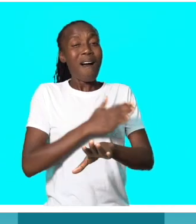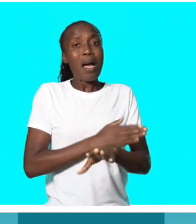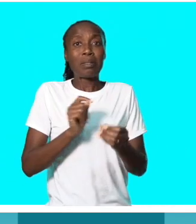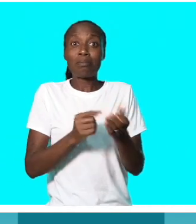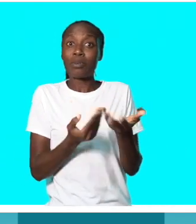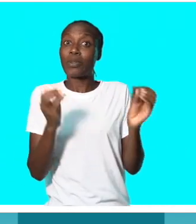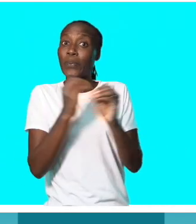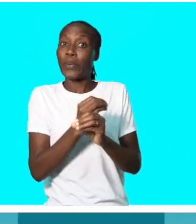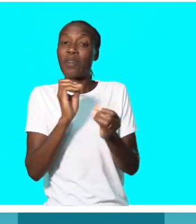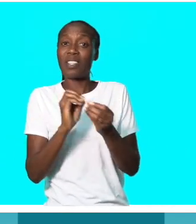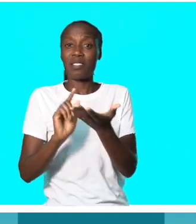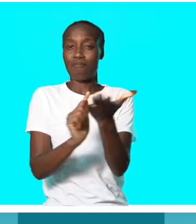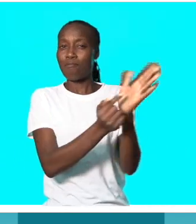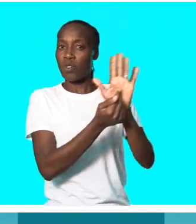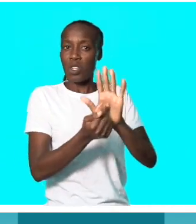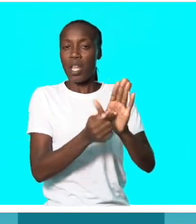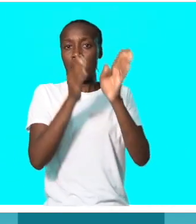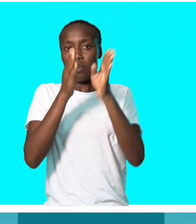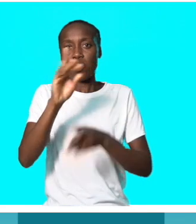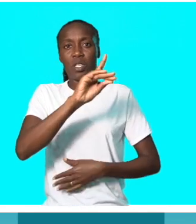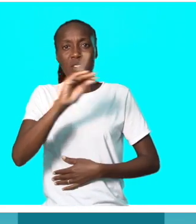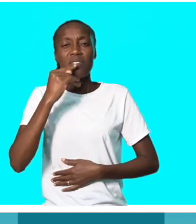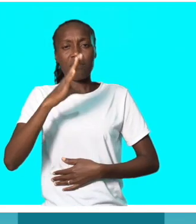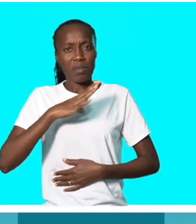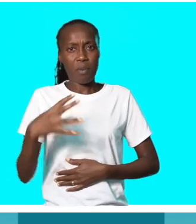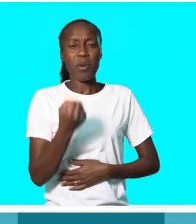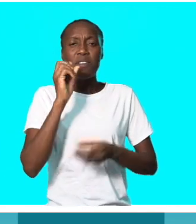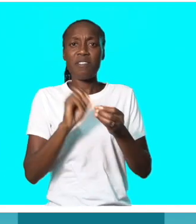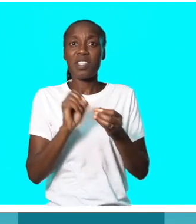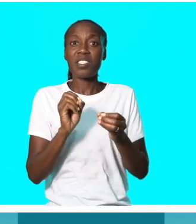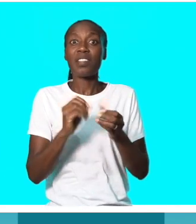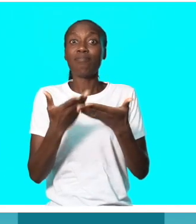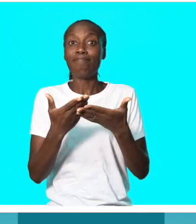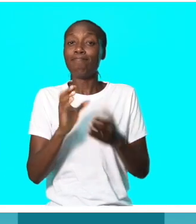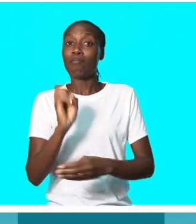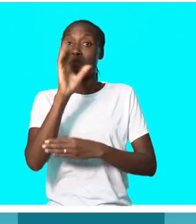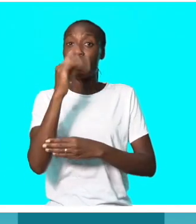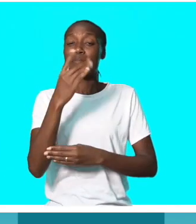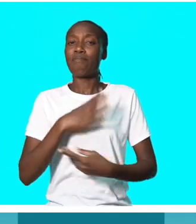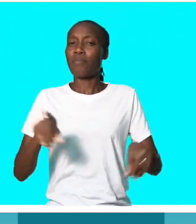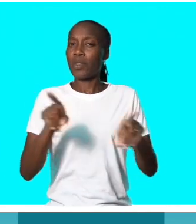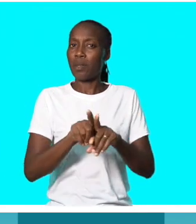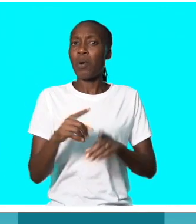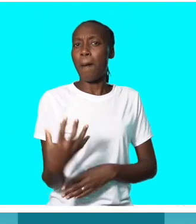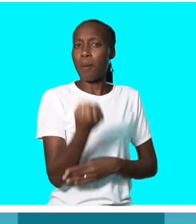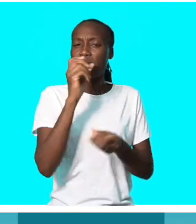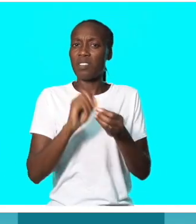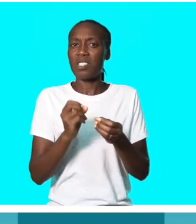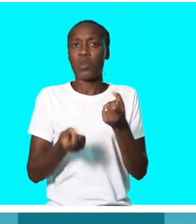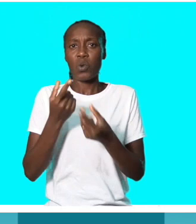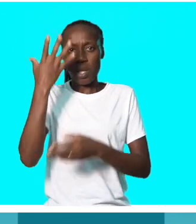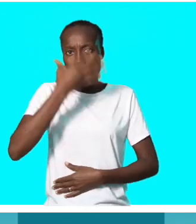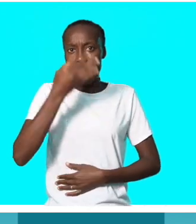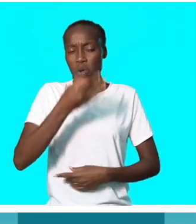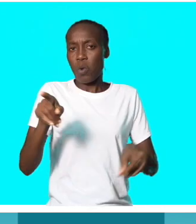de fazer, mas foi algo de mostrar que o Vicente também tem uma modalidade que pode fazer, que possa mostrar ao mundo inteiro que são capazes de fazer algo